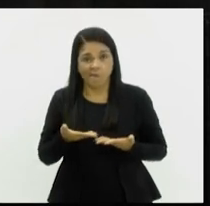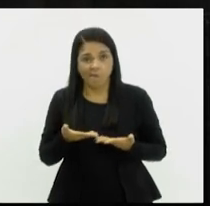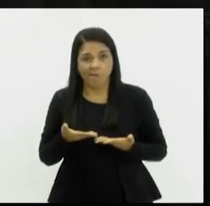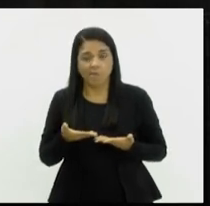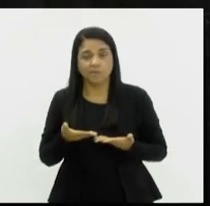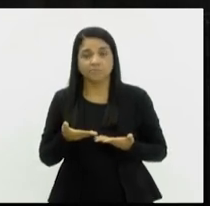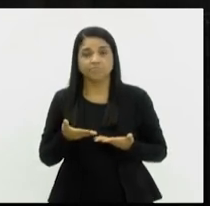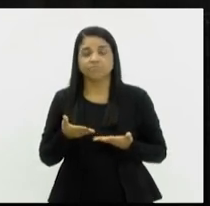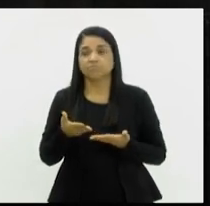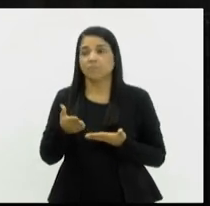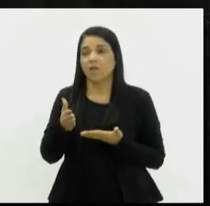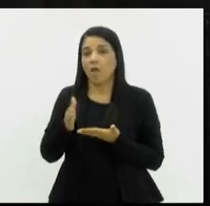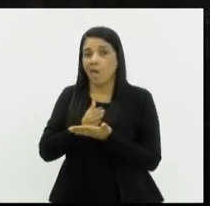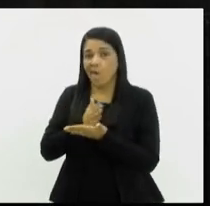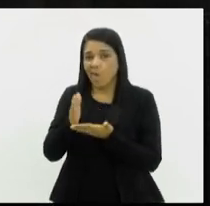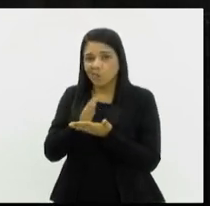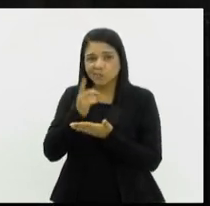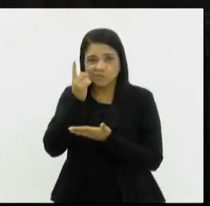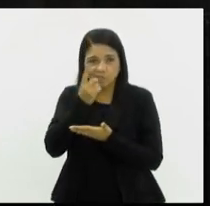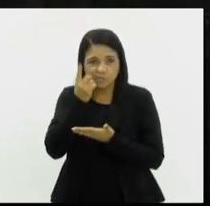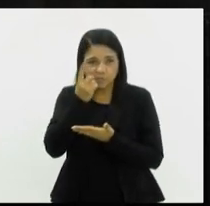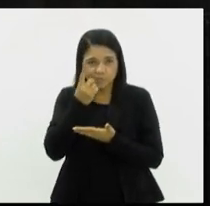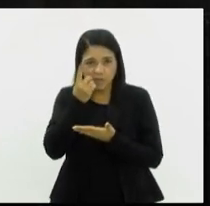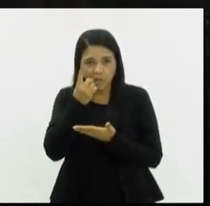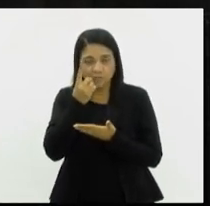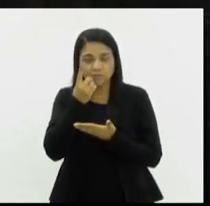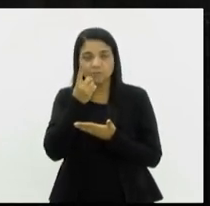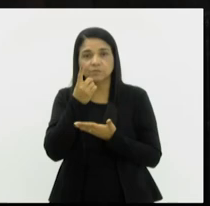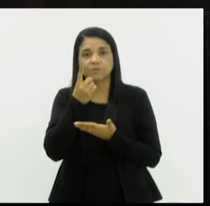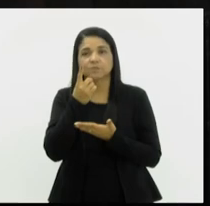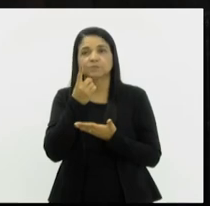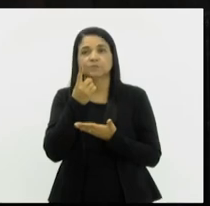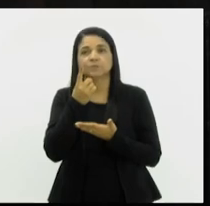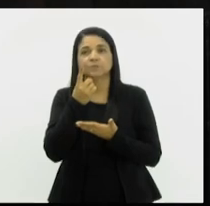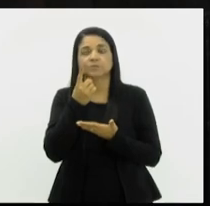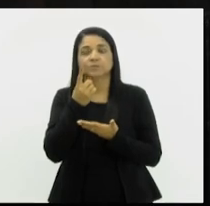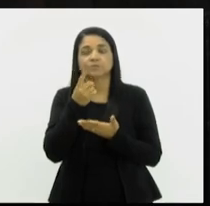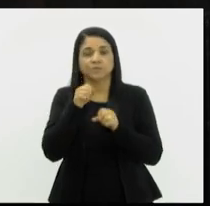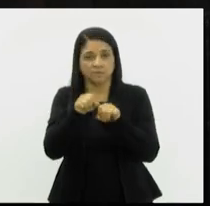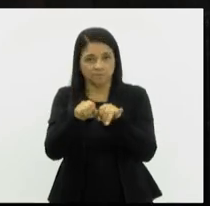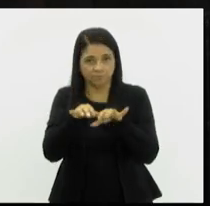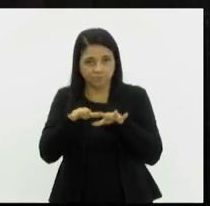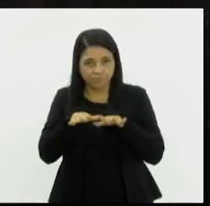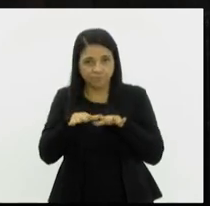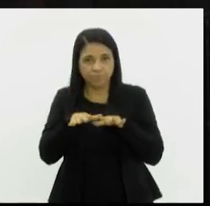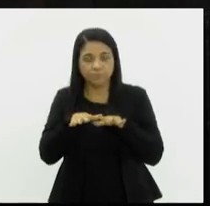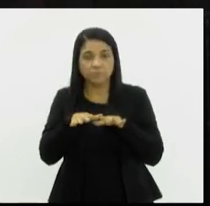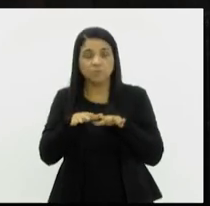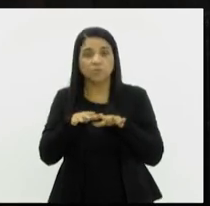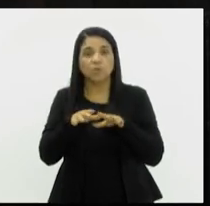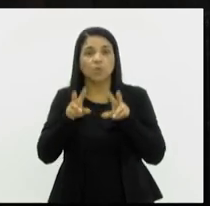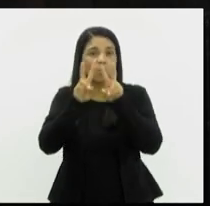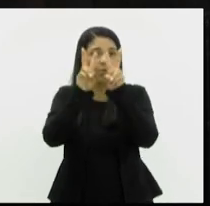alguns parlamentares, não no expediente final, como deveria, o tema do